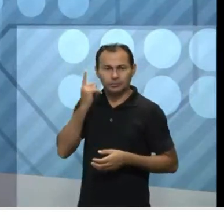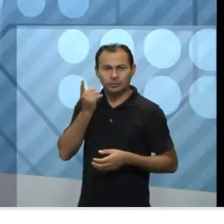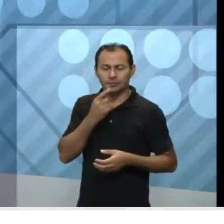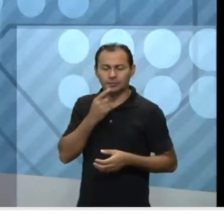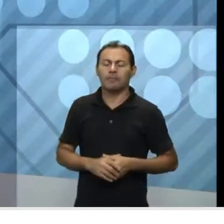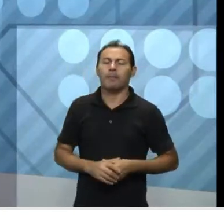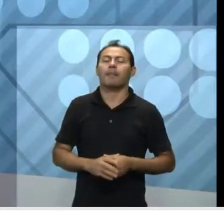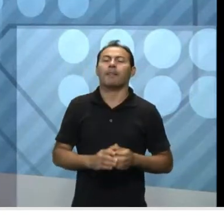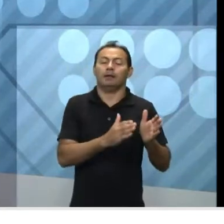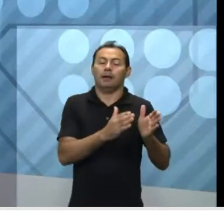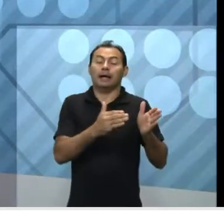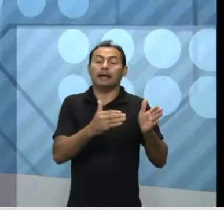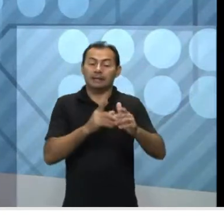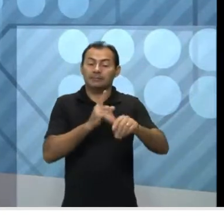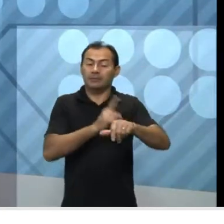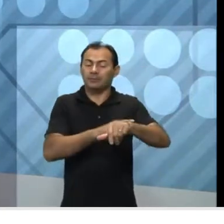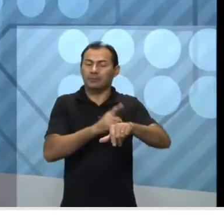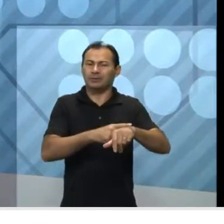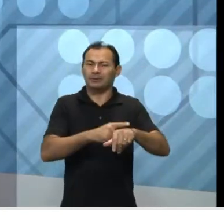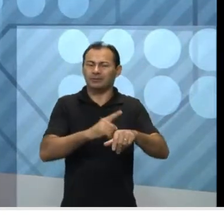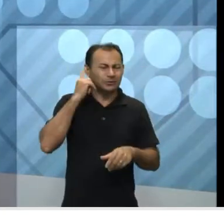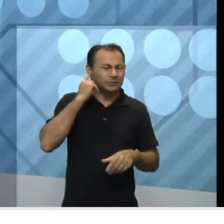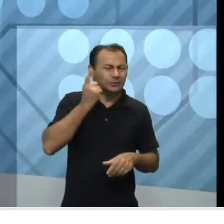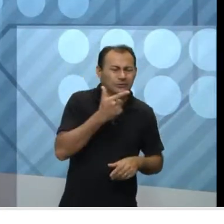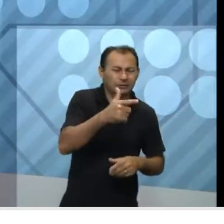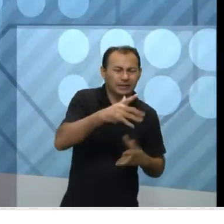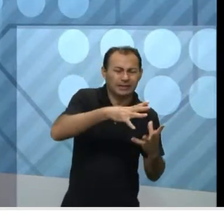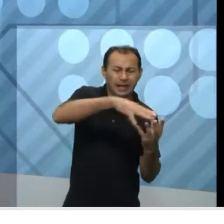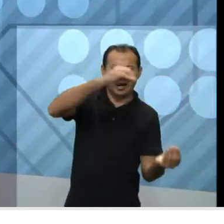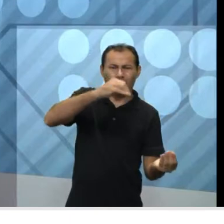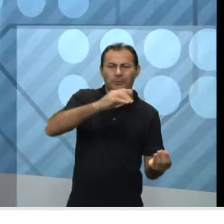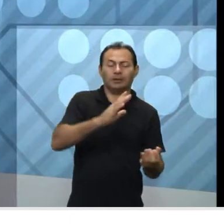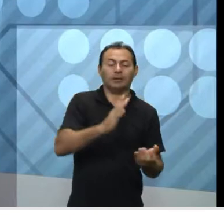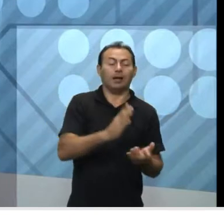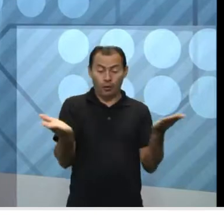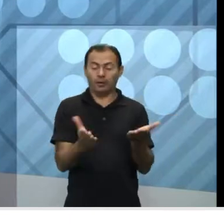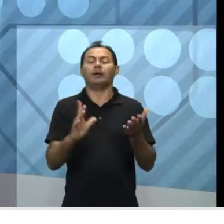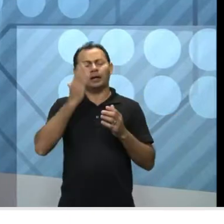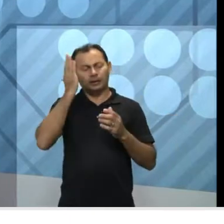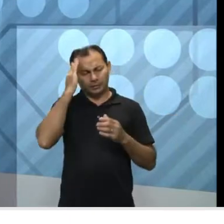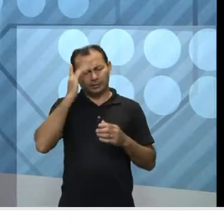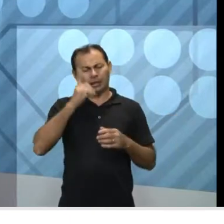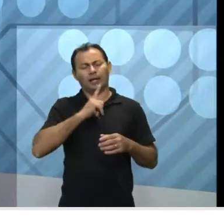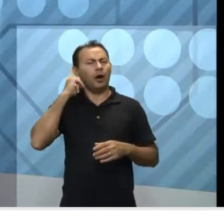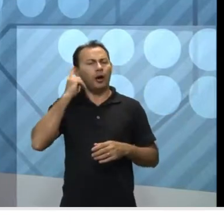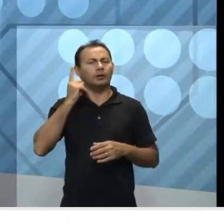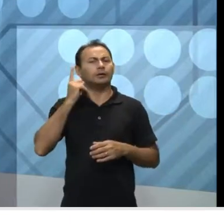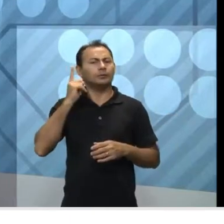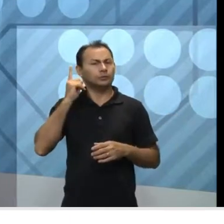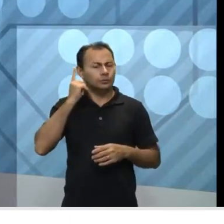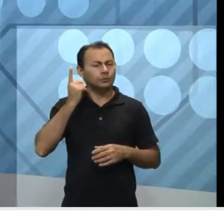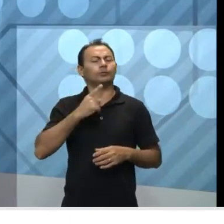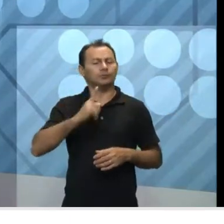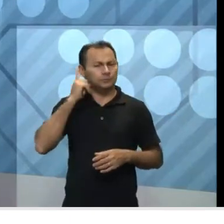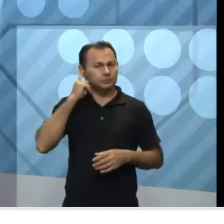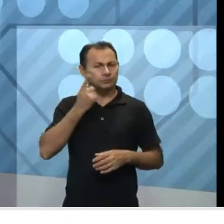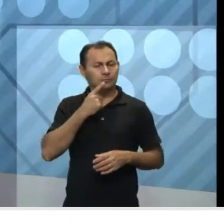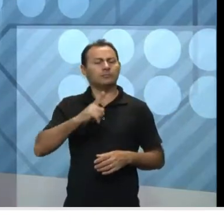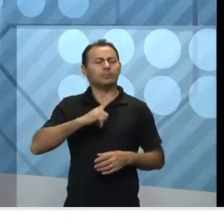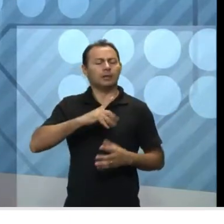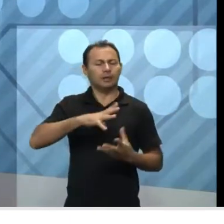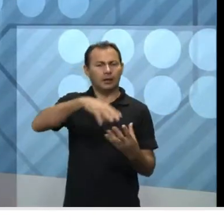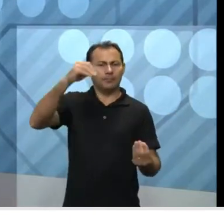surdos não tinham alma, mas agora não, eles são seres dotados de alma, sim. Então, acontece essa mudança, não é,